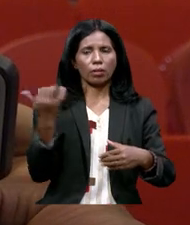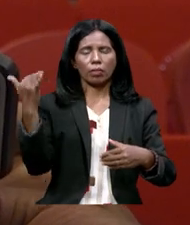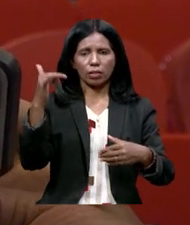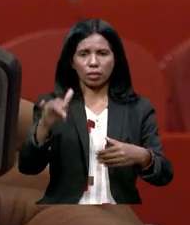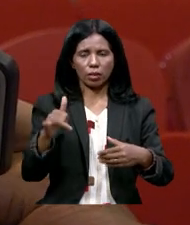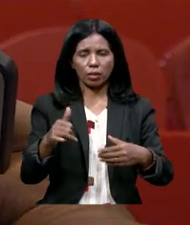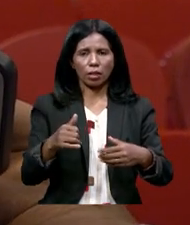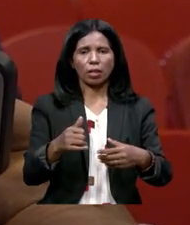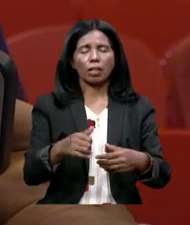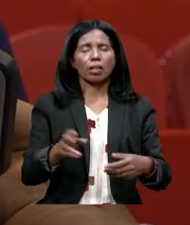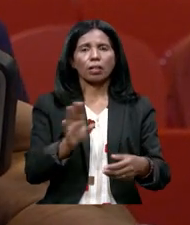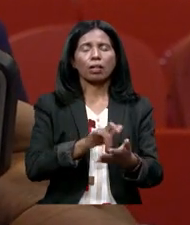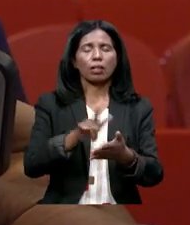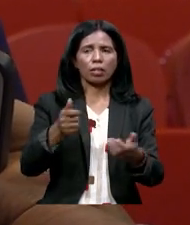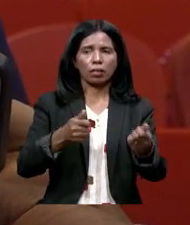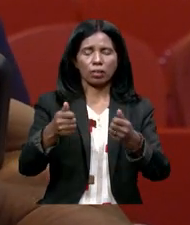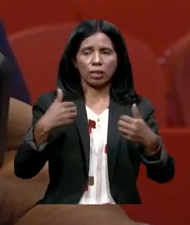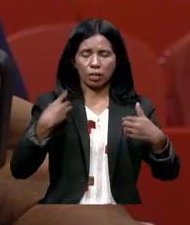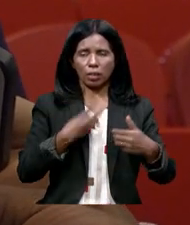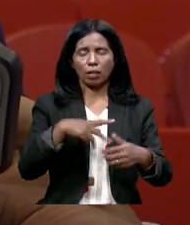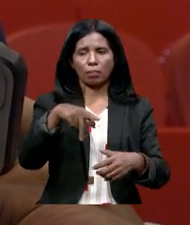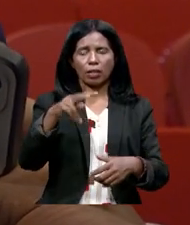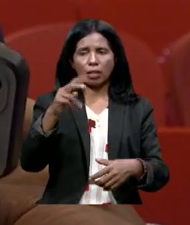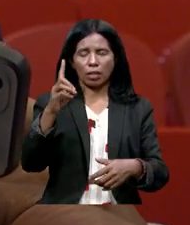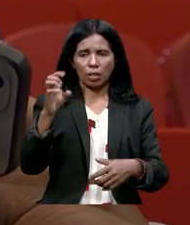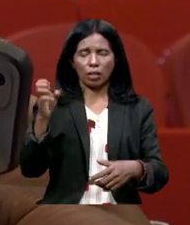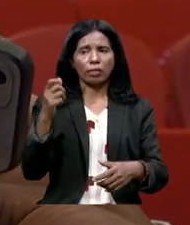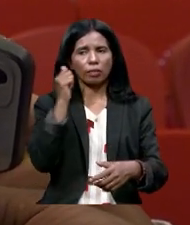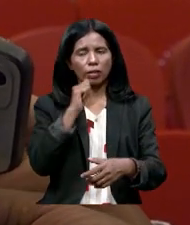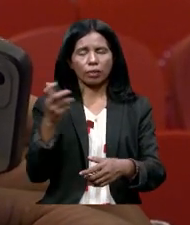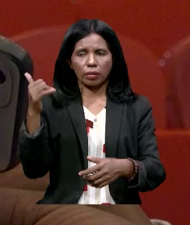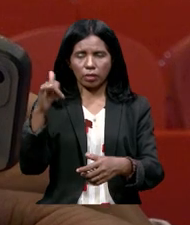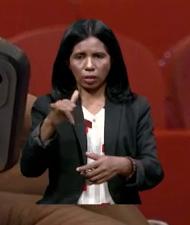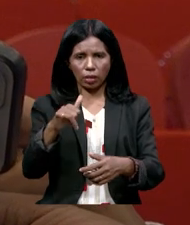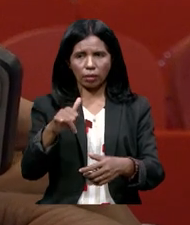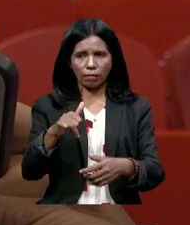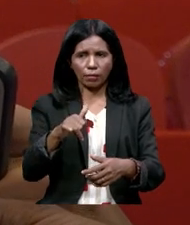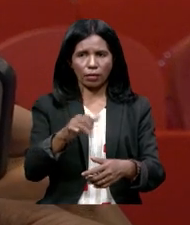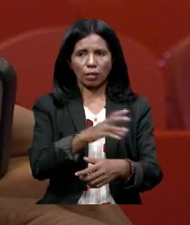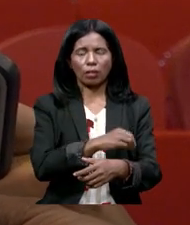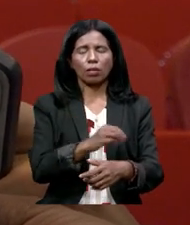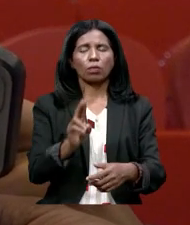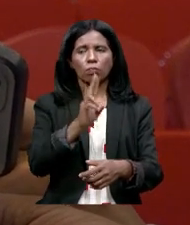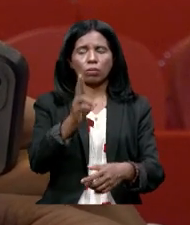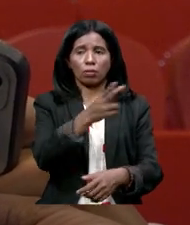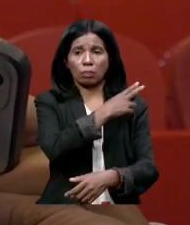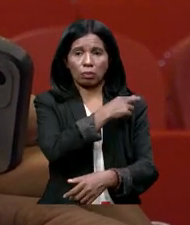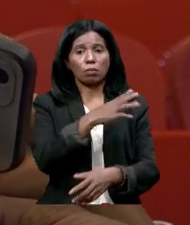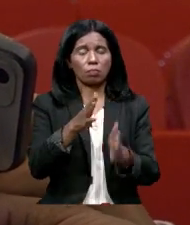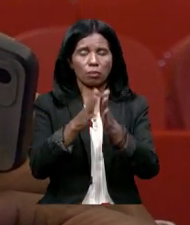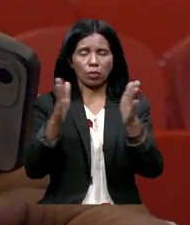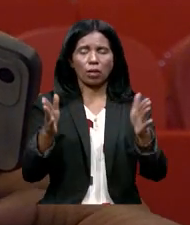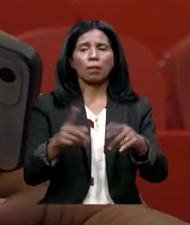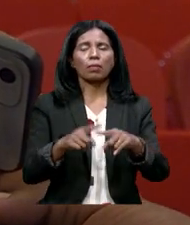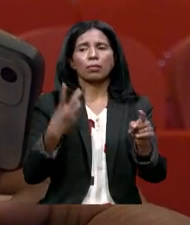tem a posição e a pentel, e fletel. Feto será, mas assume a divisa bot. Me bem,